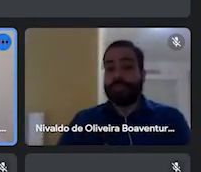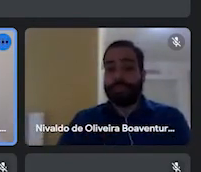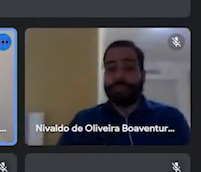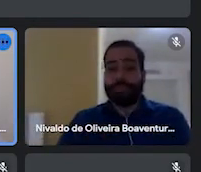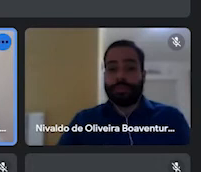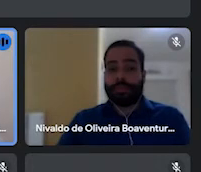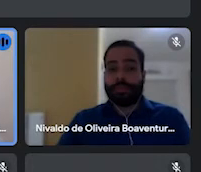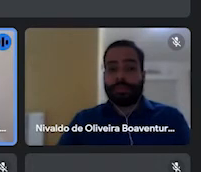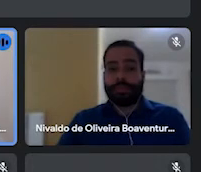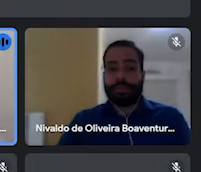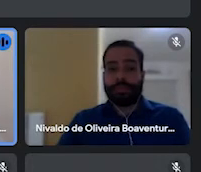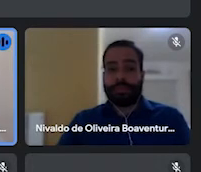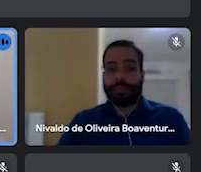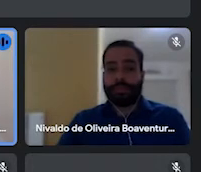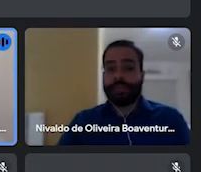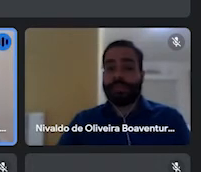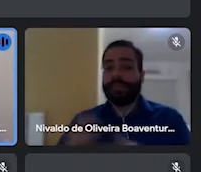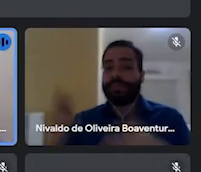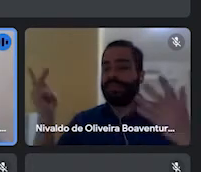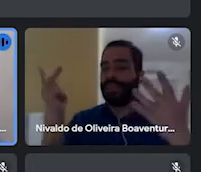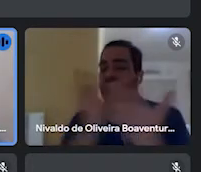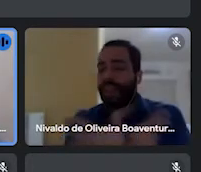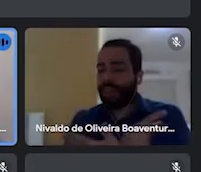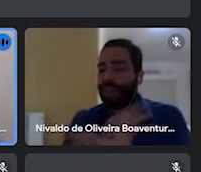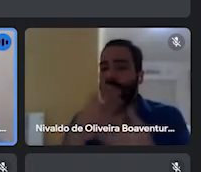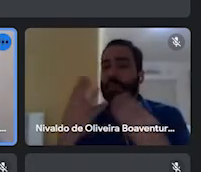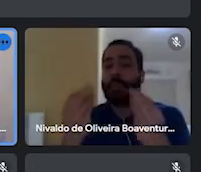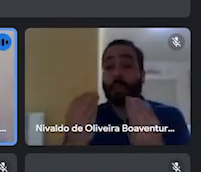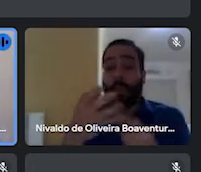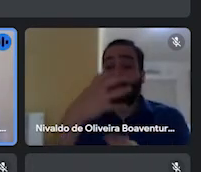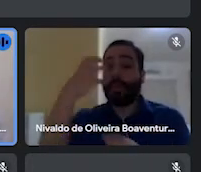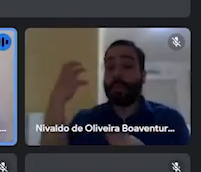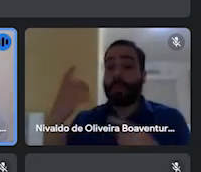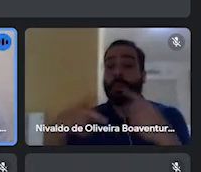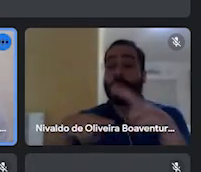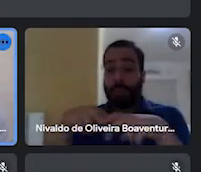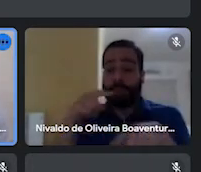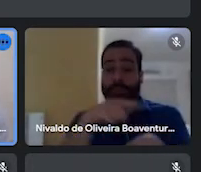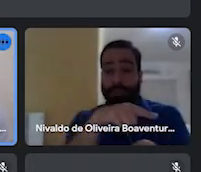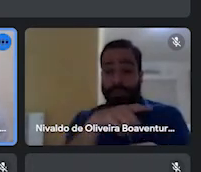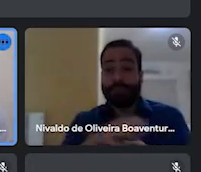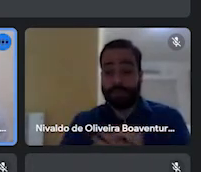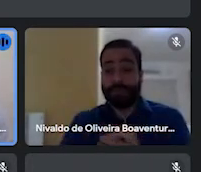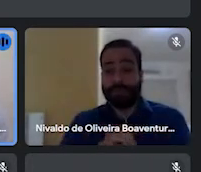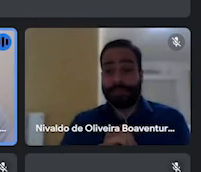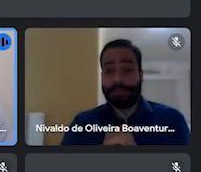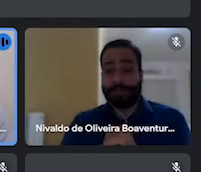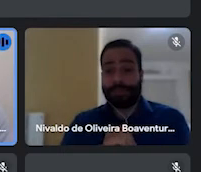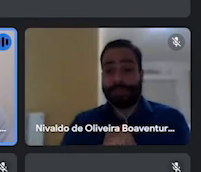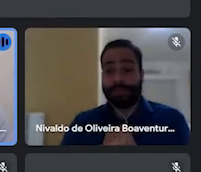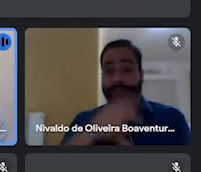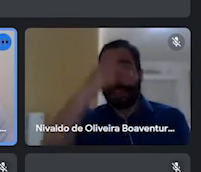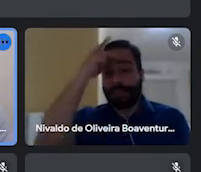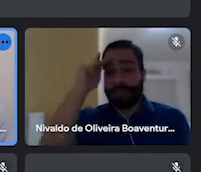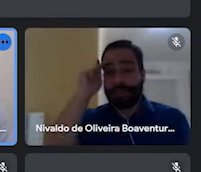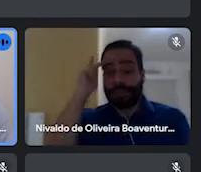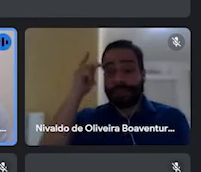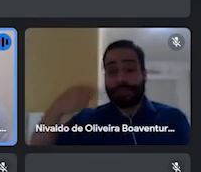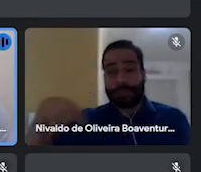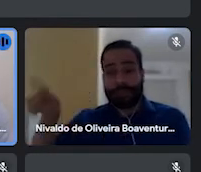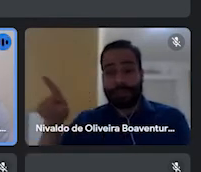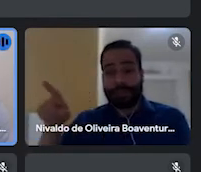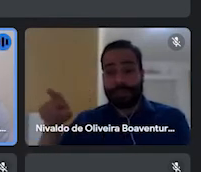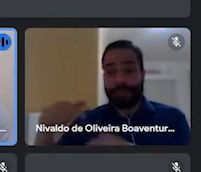que acontece vários acidentes por causa disso. A pessoa vai lá